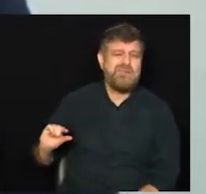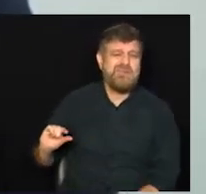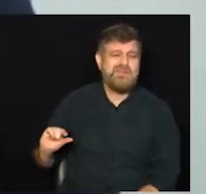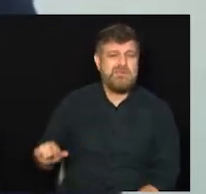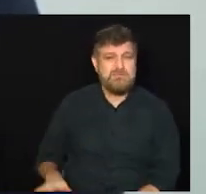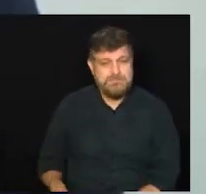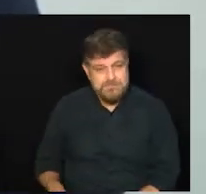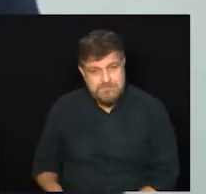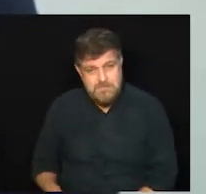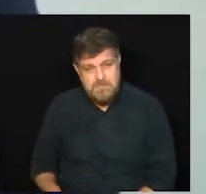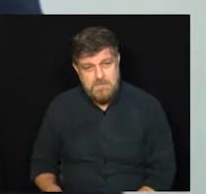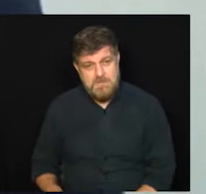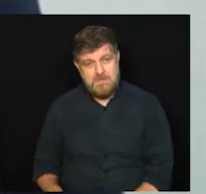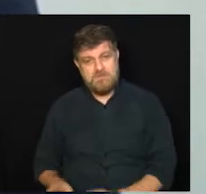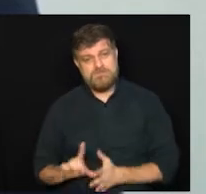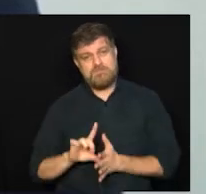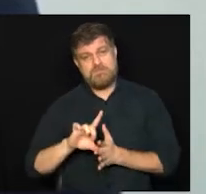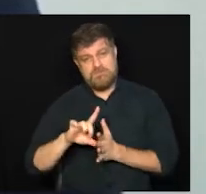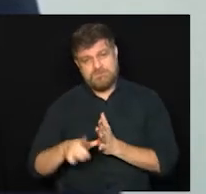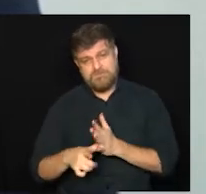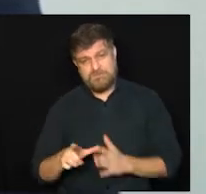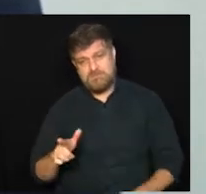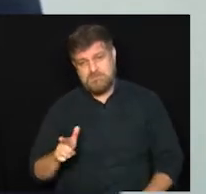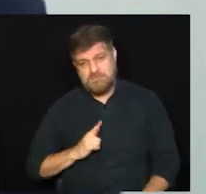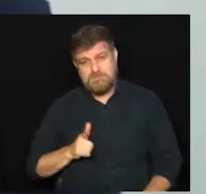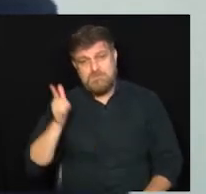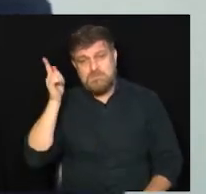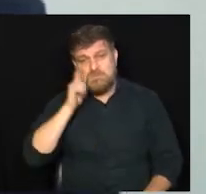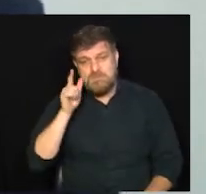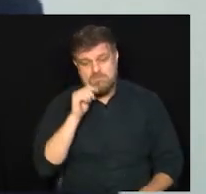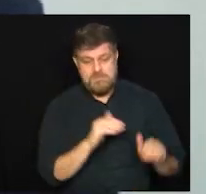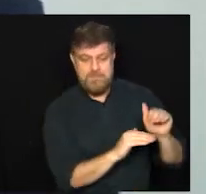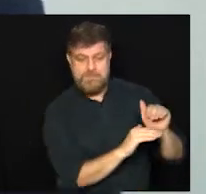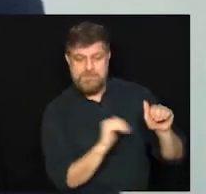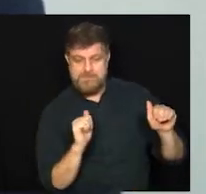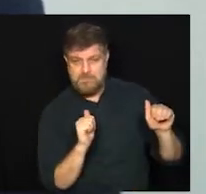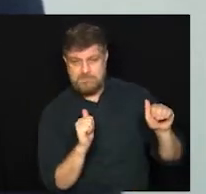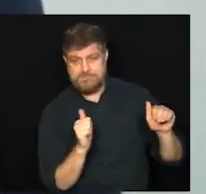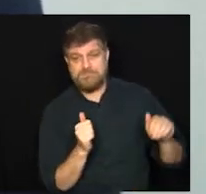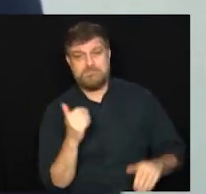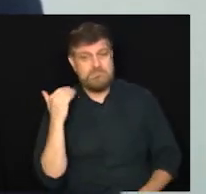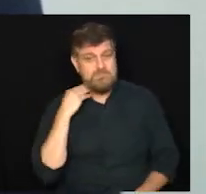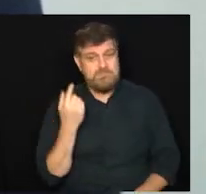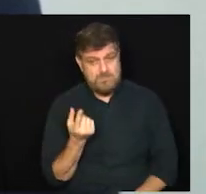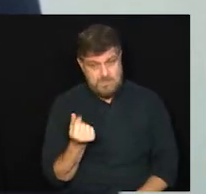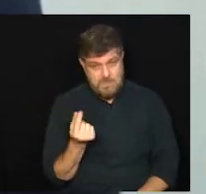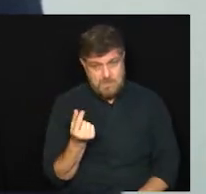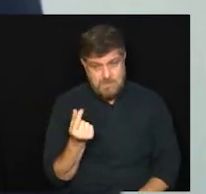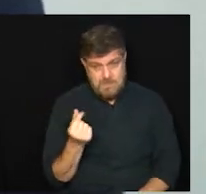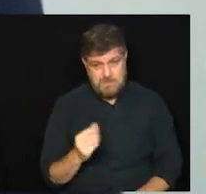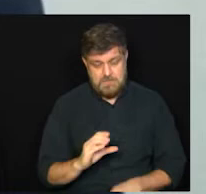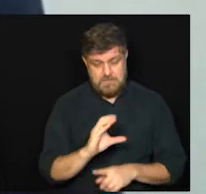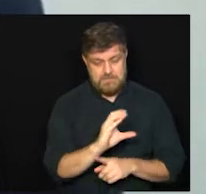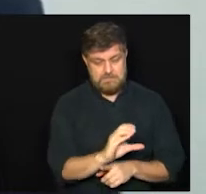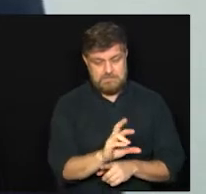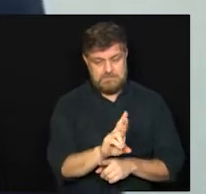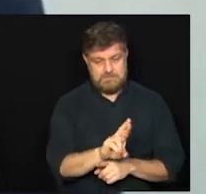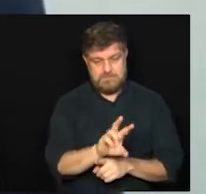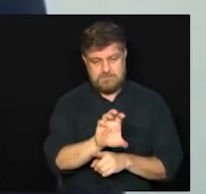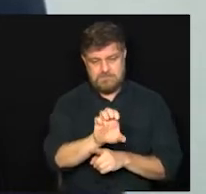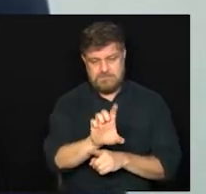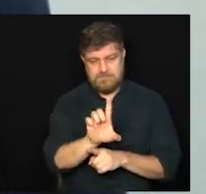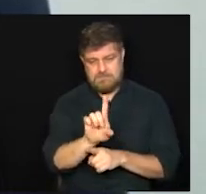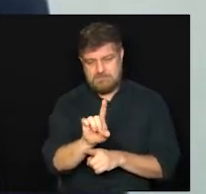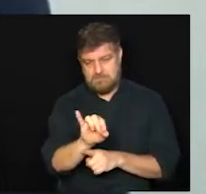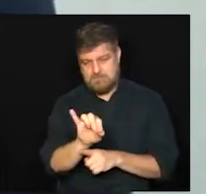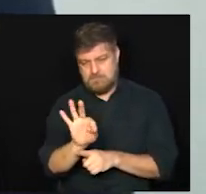impactadas. Depois, o acesso ao crédito, ele é difícil, né? Então, a